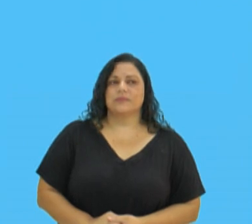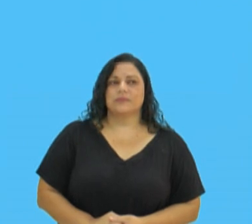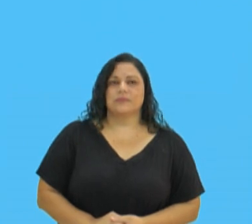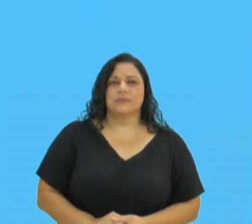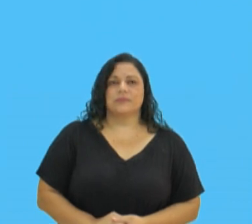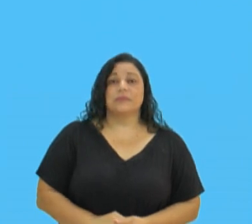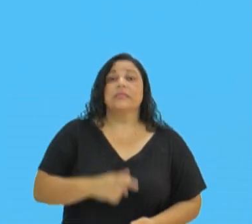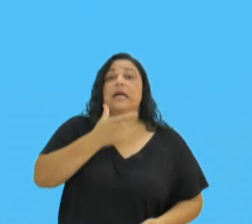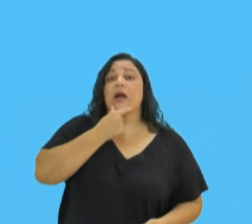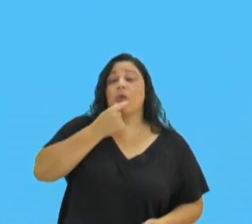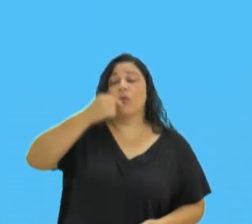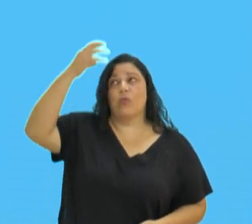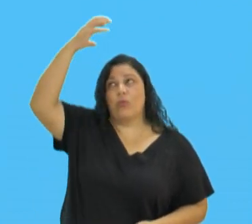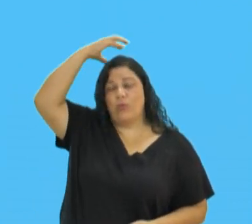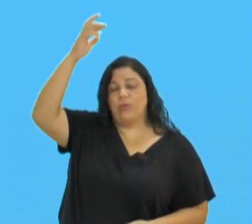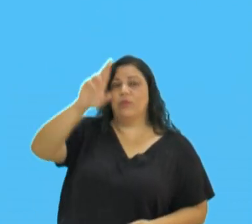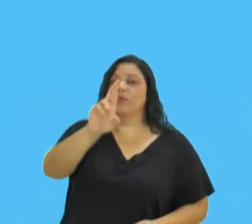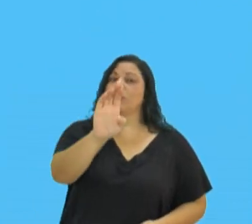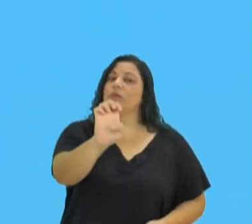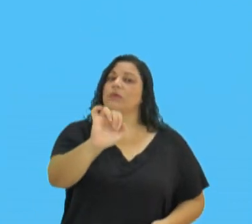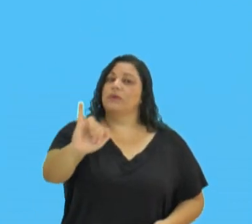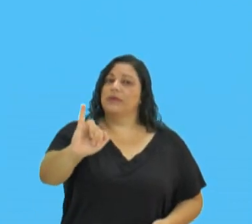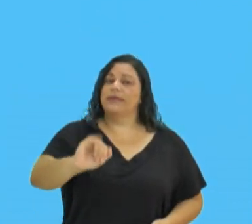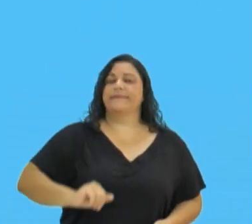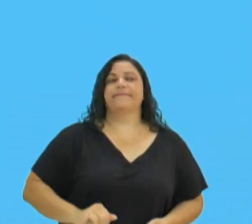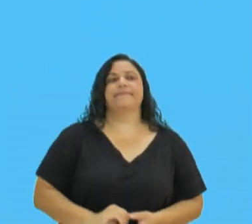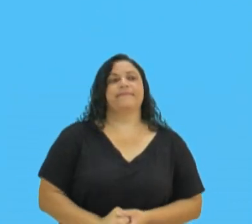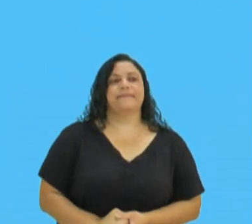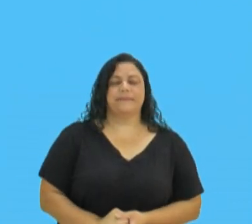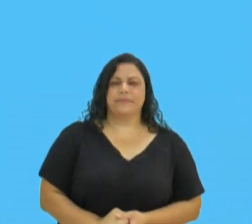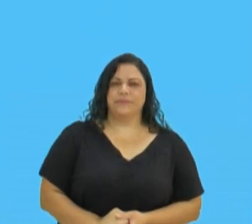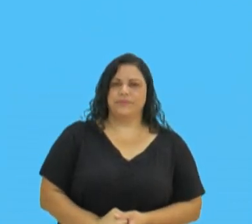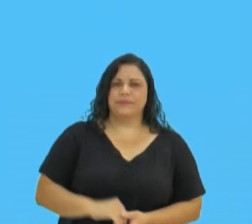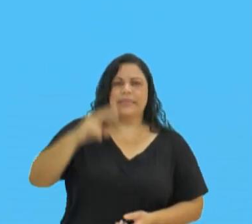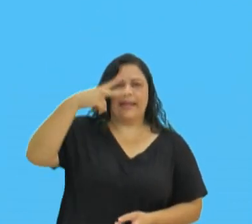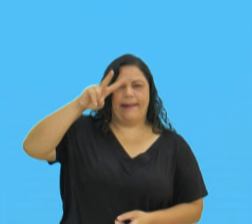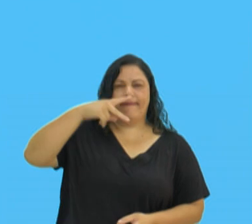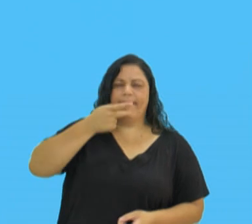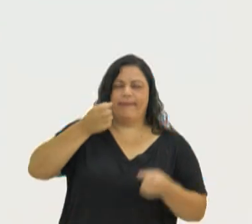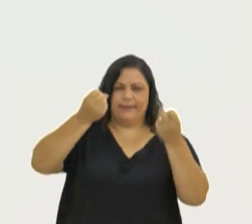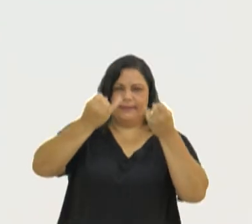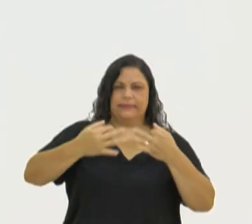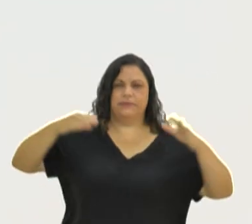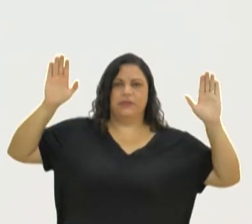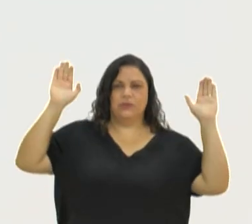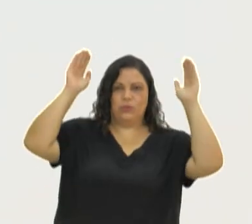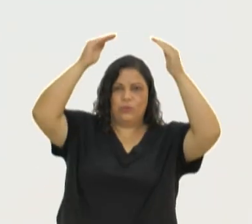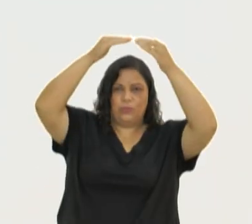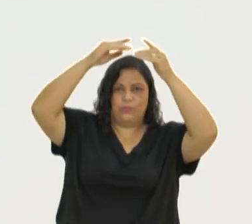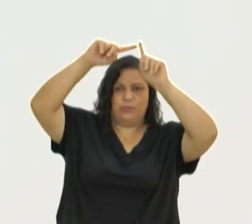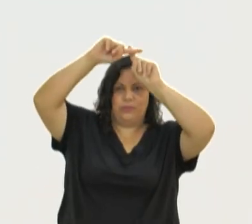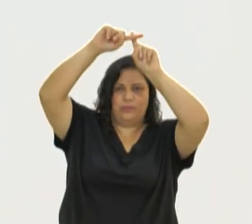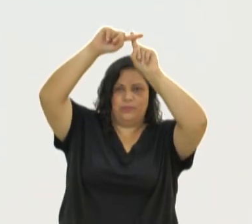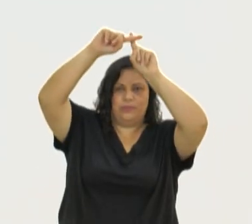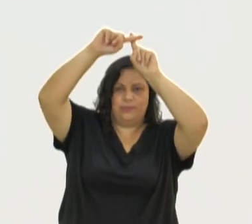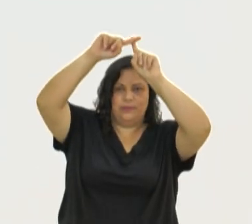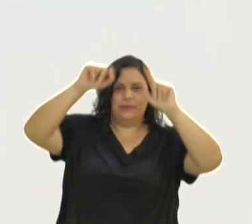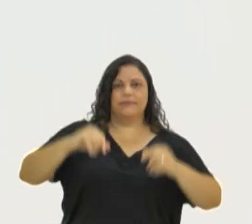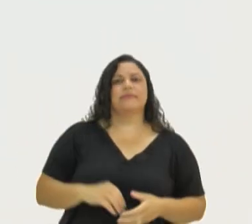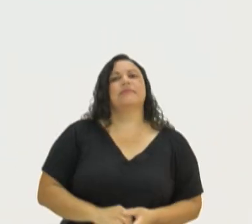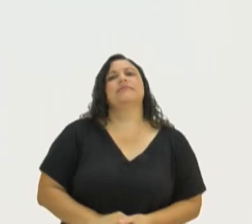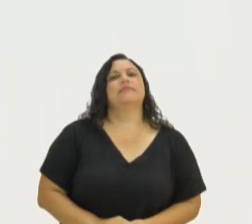rei. Olha só, lembra que eu falei que o rei tem aquela cruz em cima da coroa? A gente sabe que é o